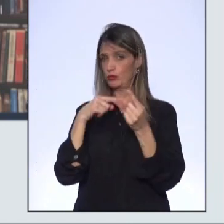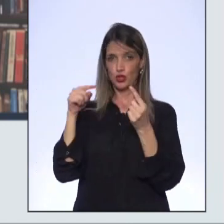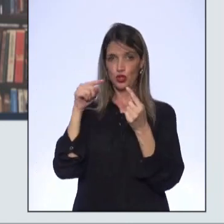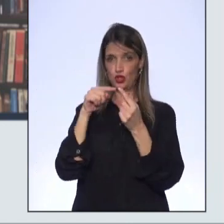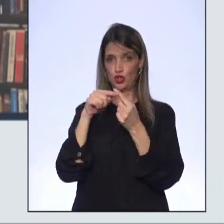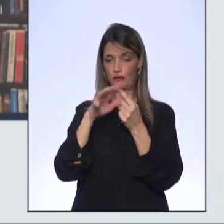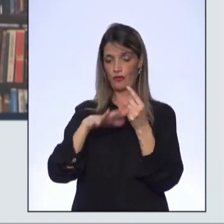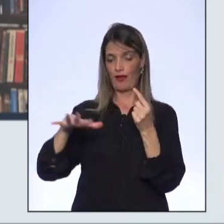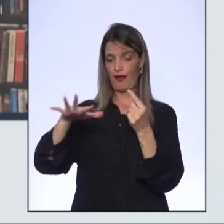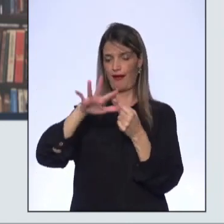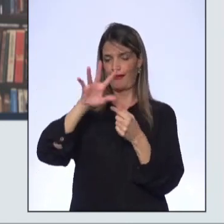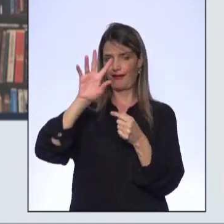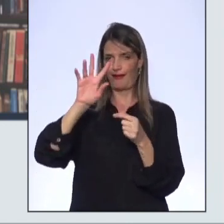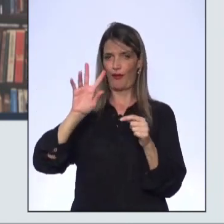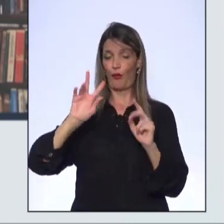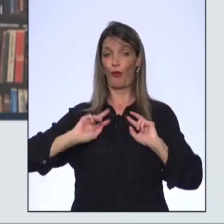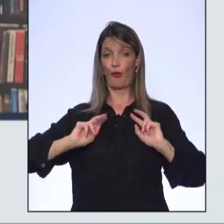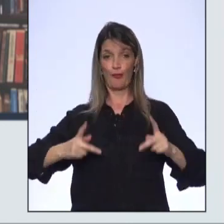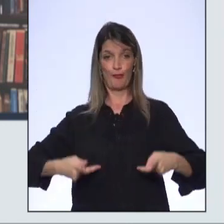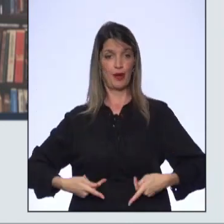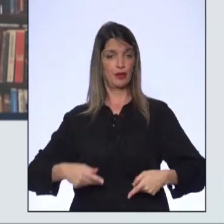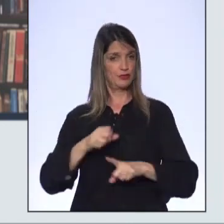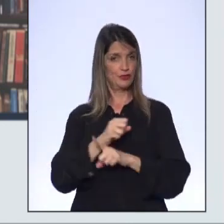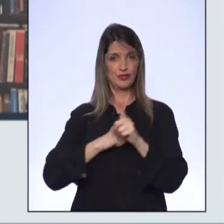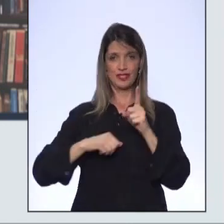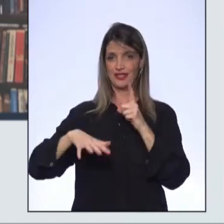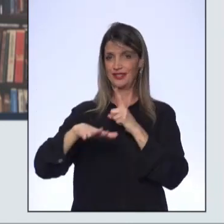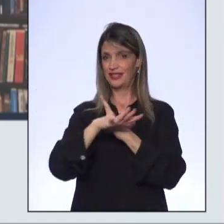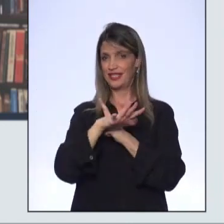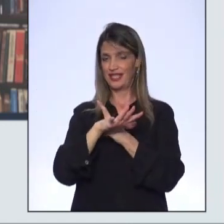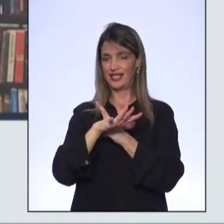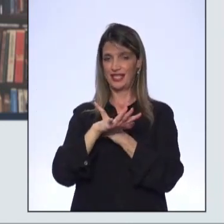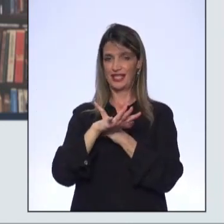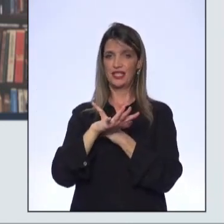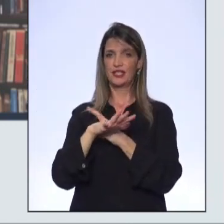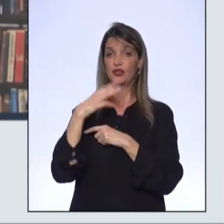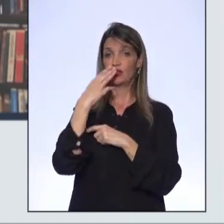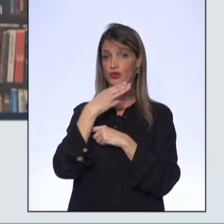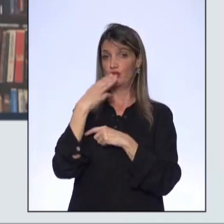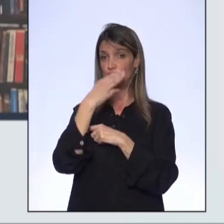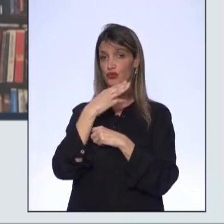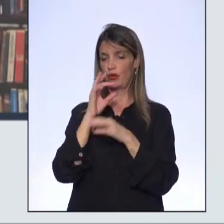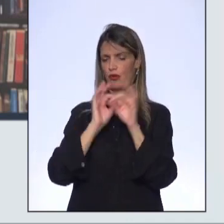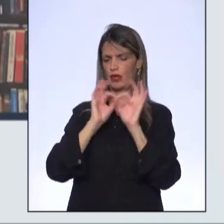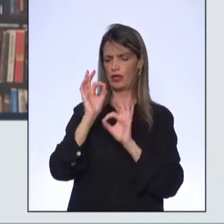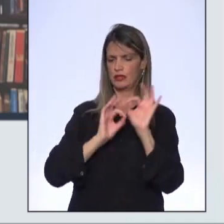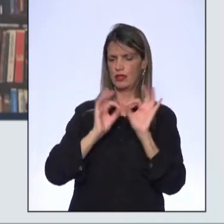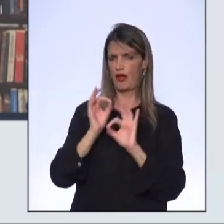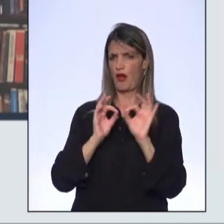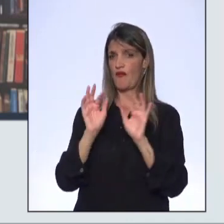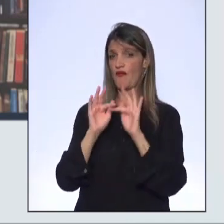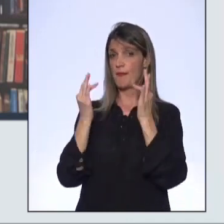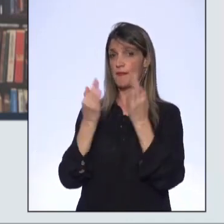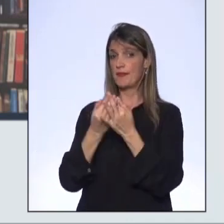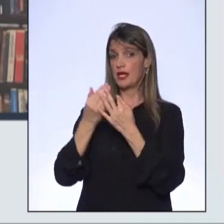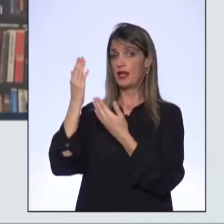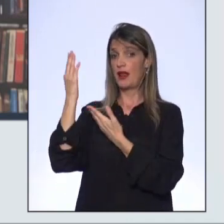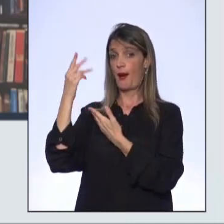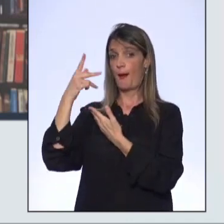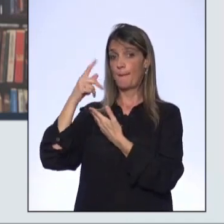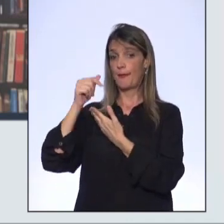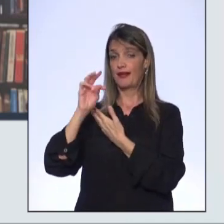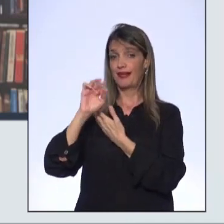área de humanas. A sociedade açucareira era organizada por meio da família patriarcal, em que